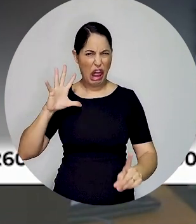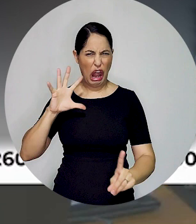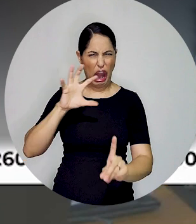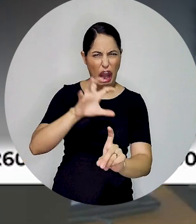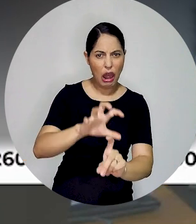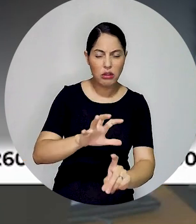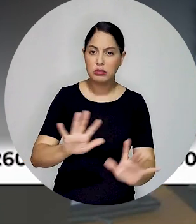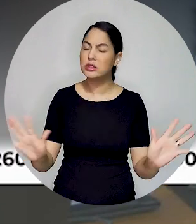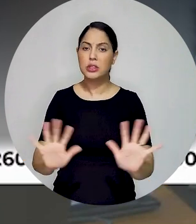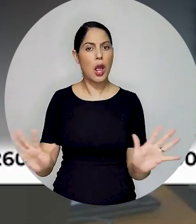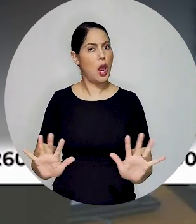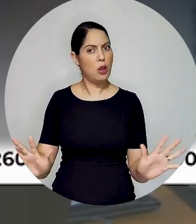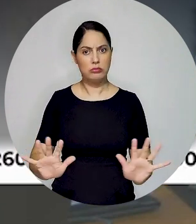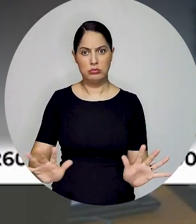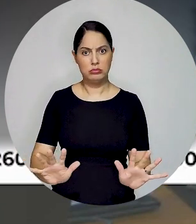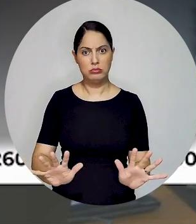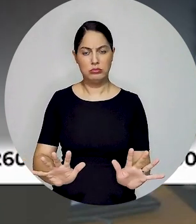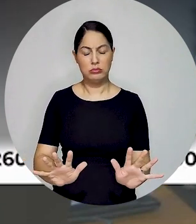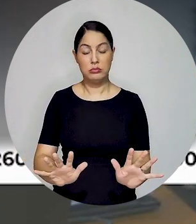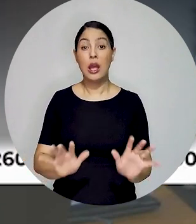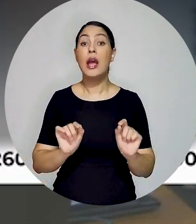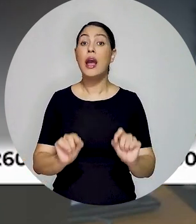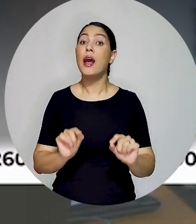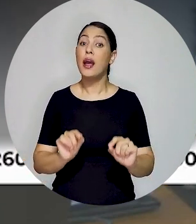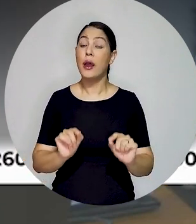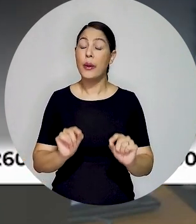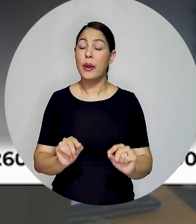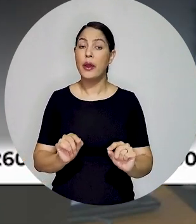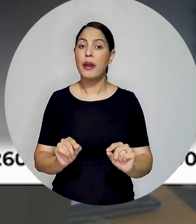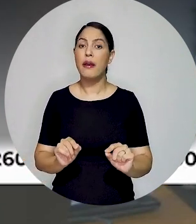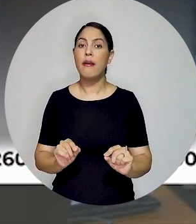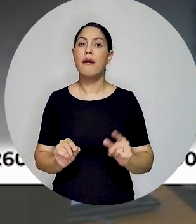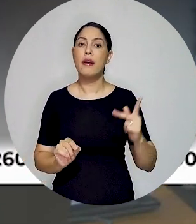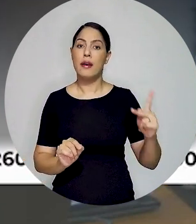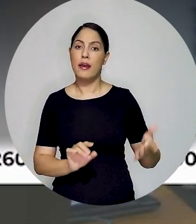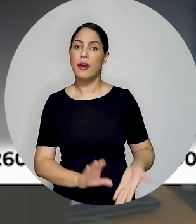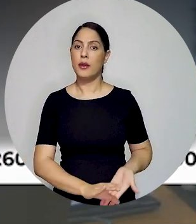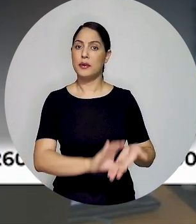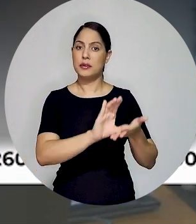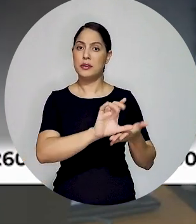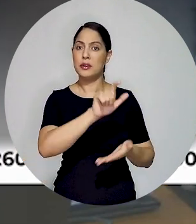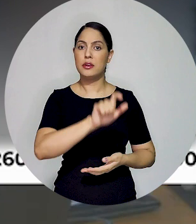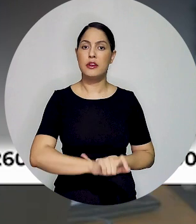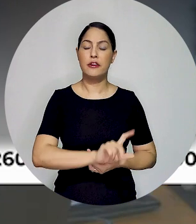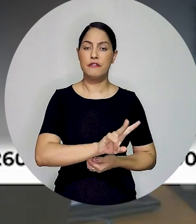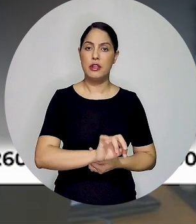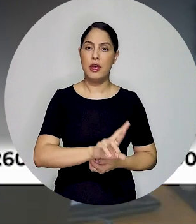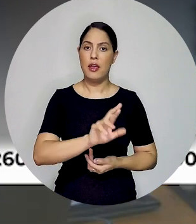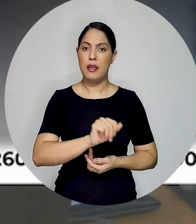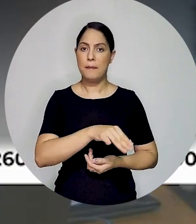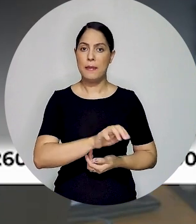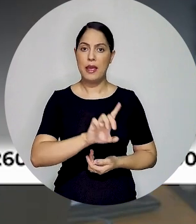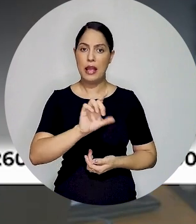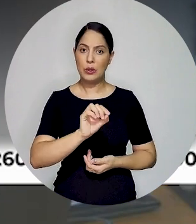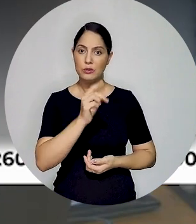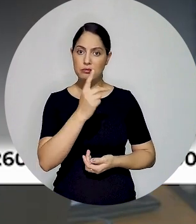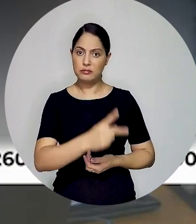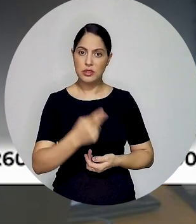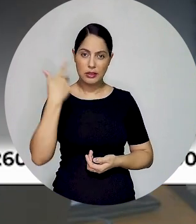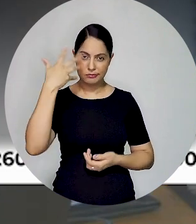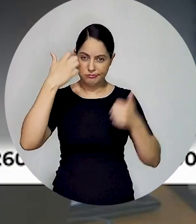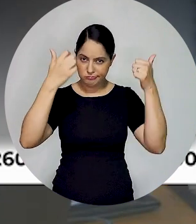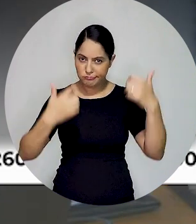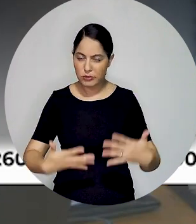política de terror, absolutamente. Mas é se resgatando, como fez muito bem o eminente conselheiro e